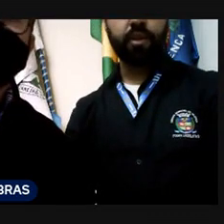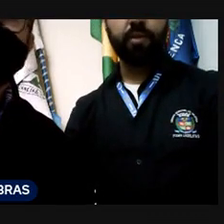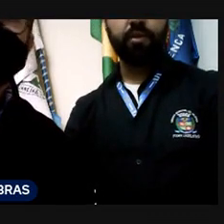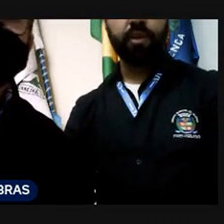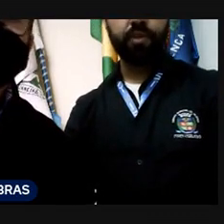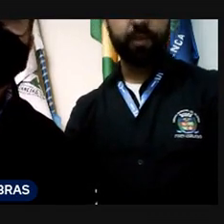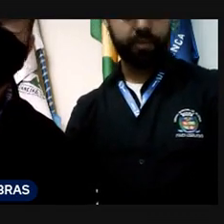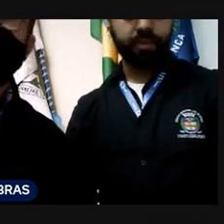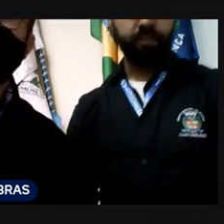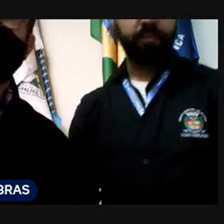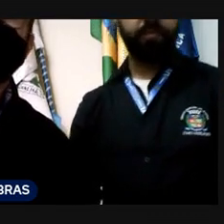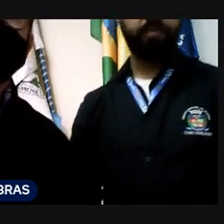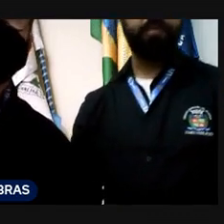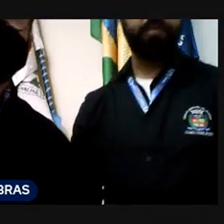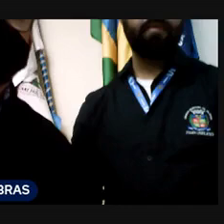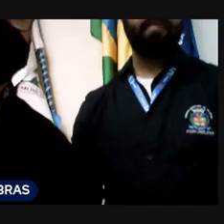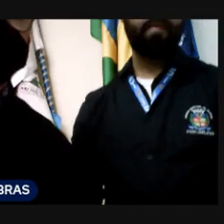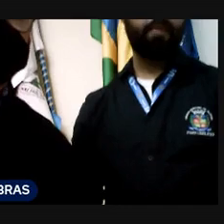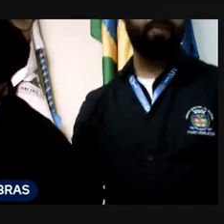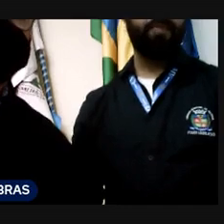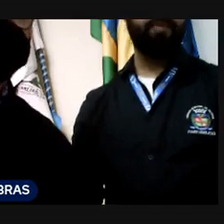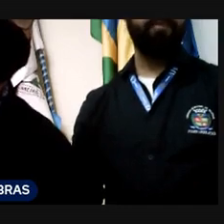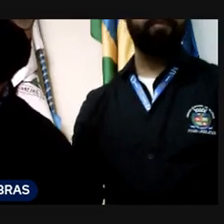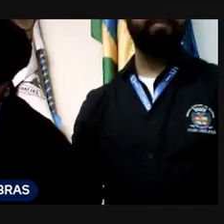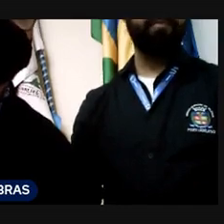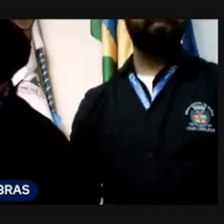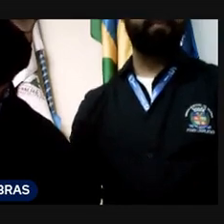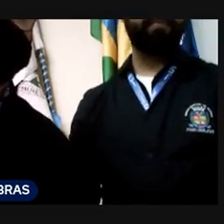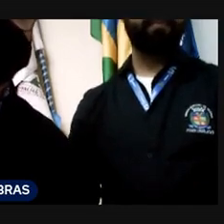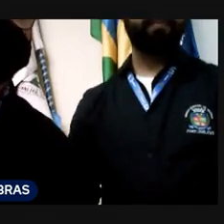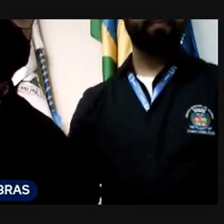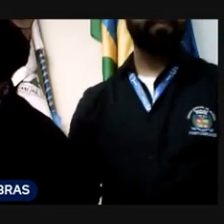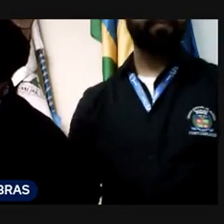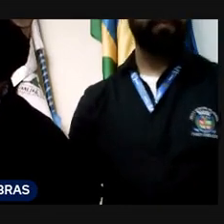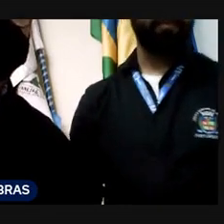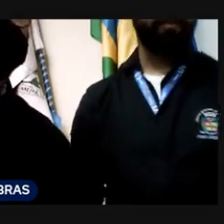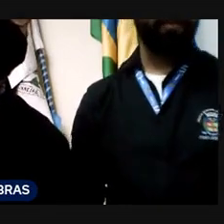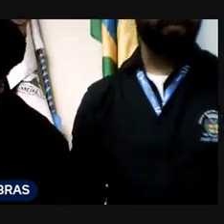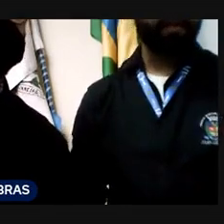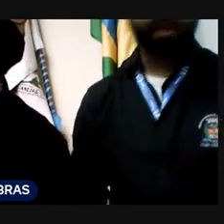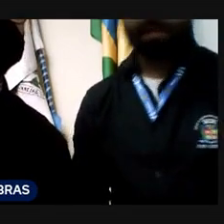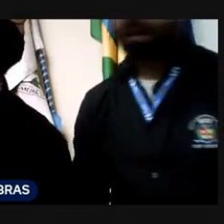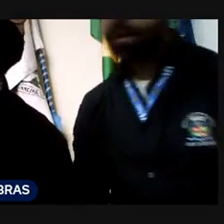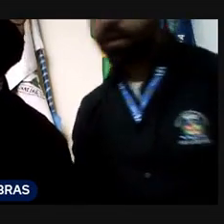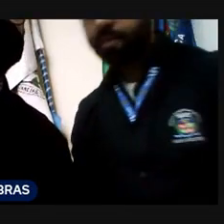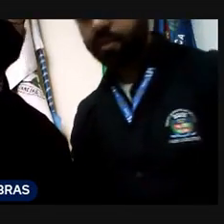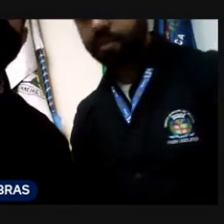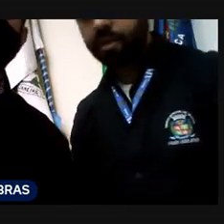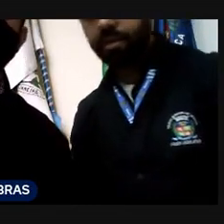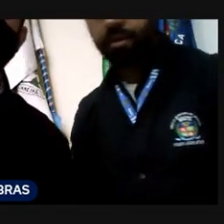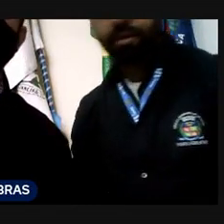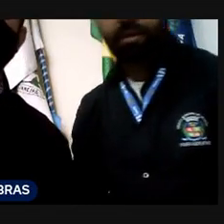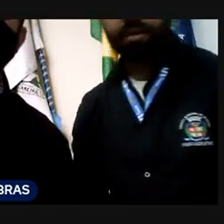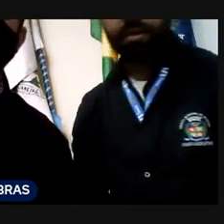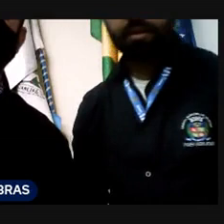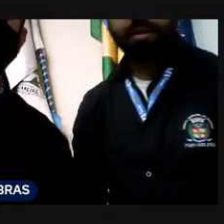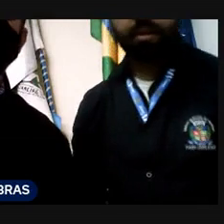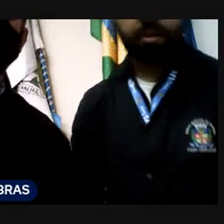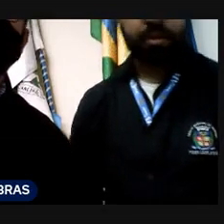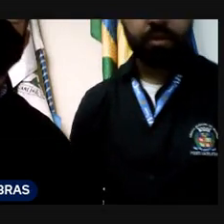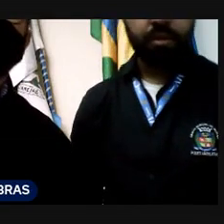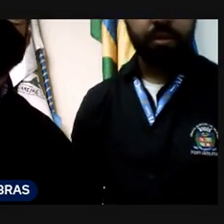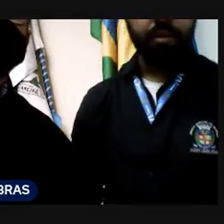maior, precisa aí desse atendimento. Já se tem aí nas redes sociais que o horário de ônibus de